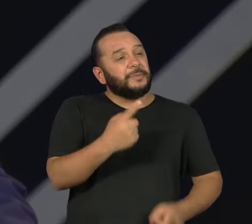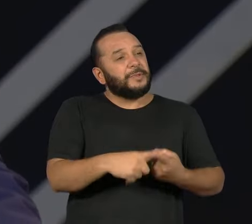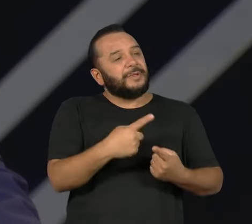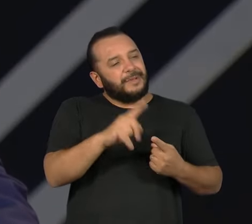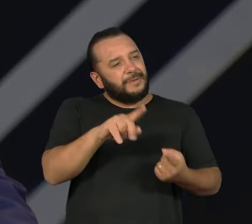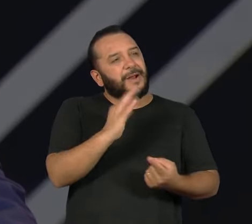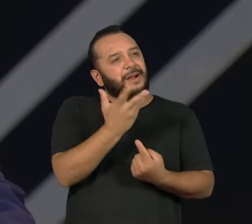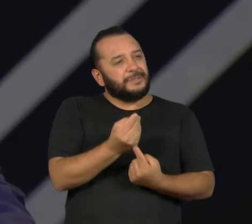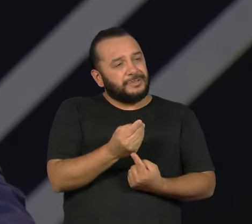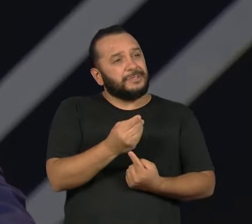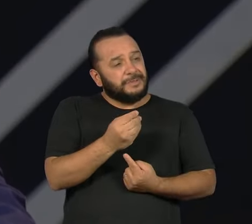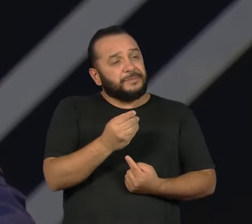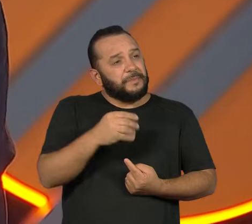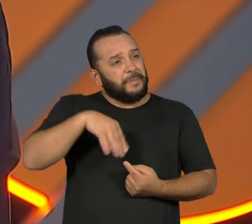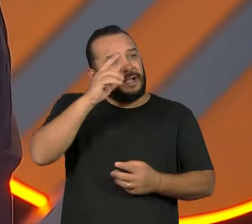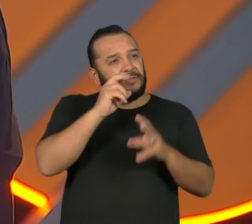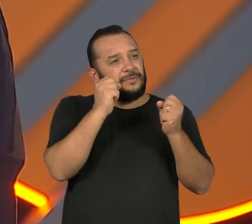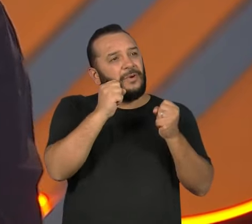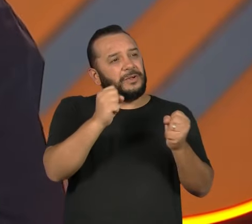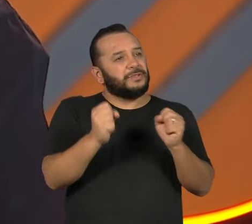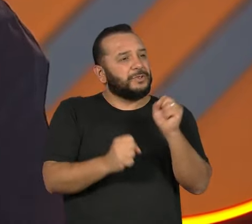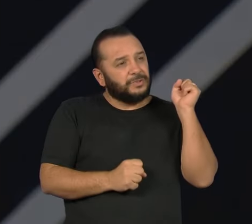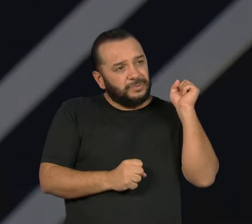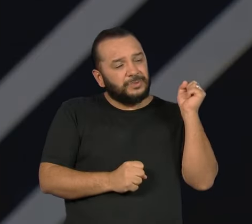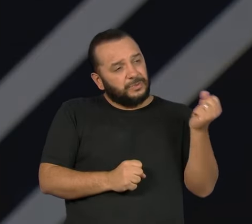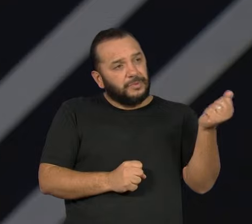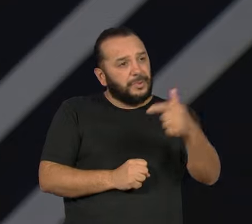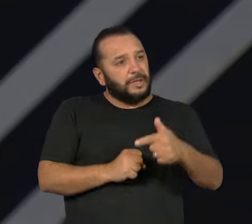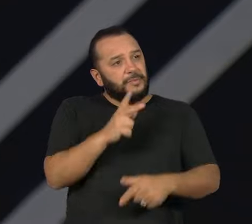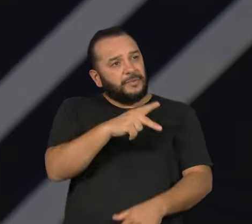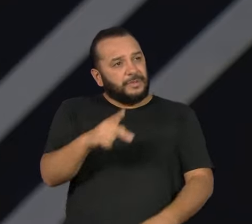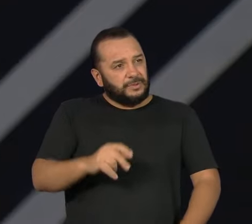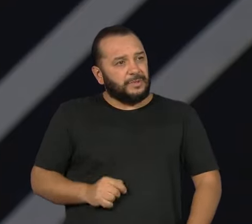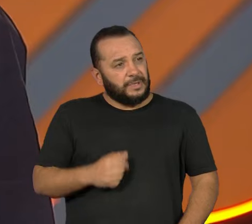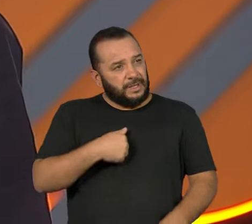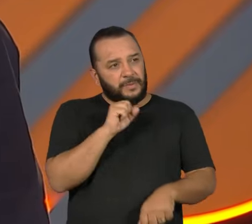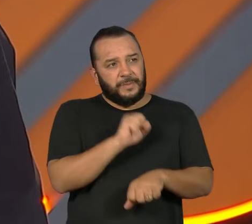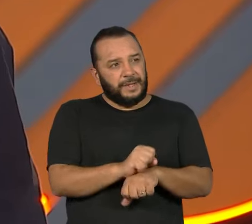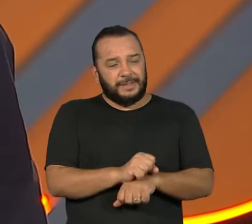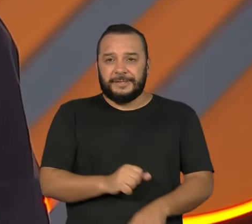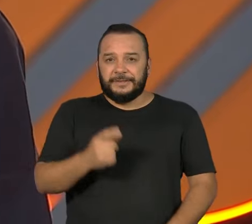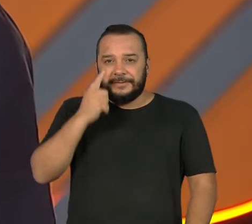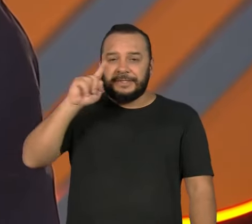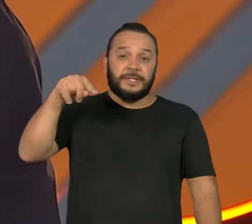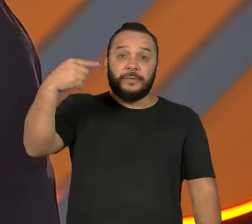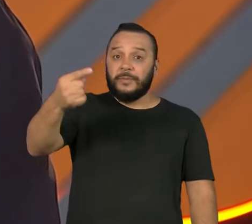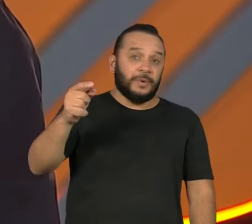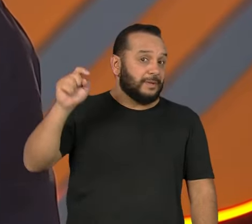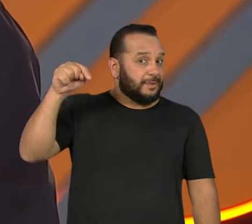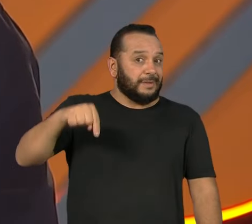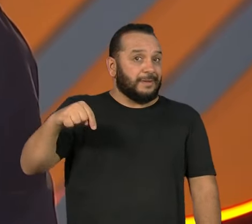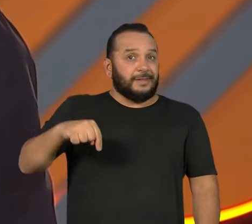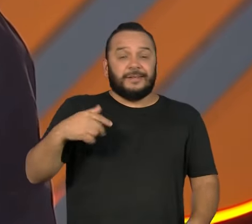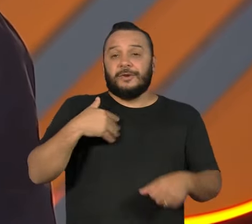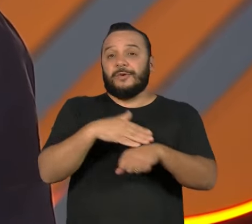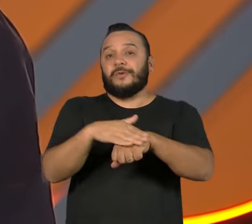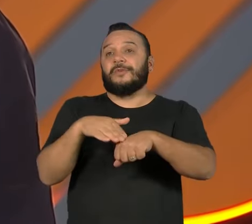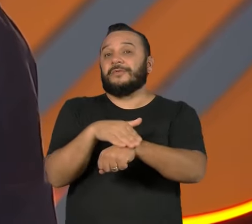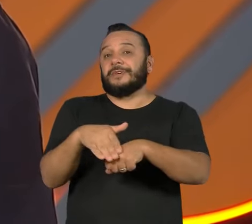se sobrepõe ao professor. Faltava concentração. Exatamente. Então, parei. Daqui a pouco nós vamos